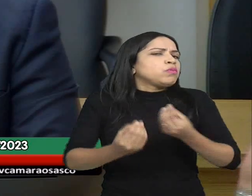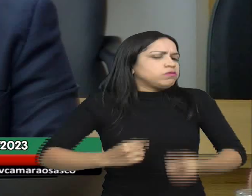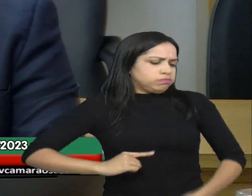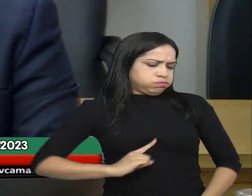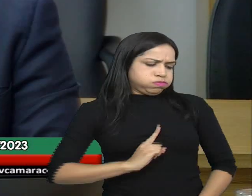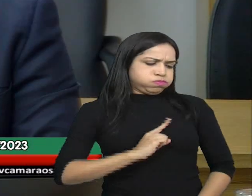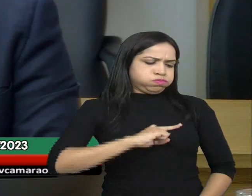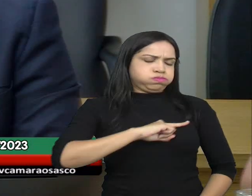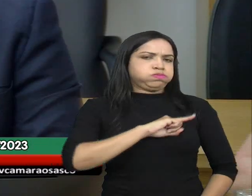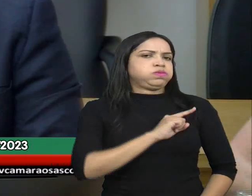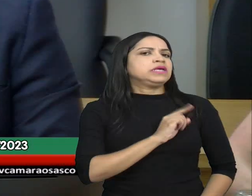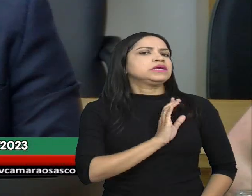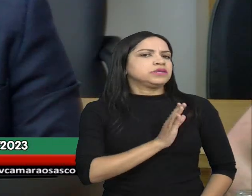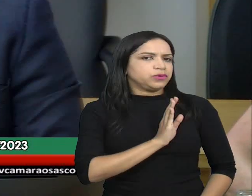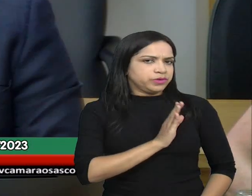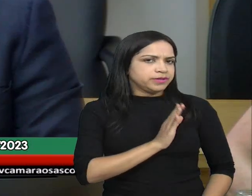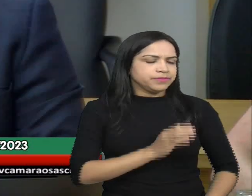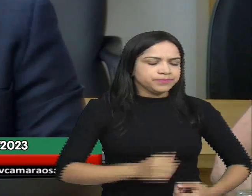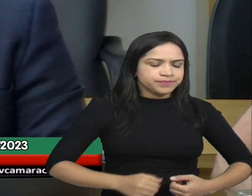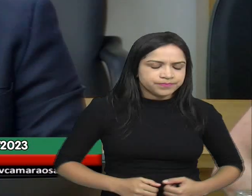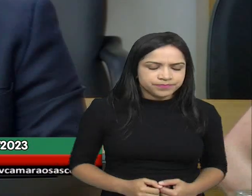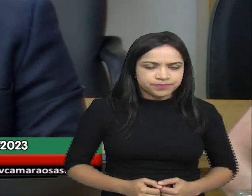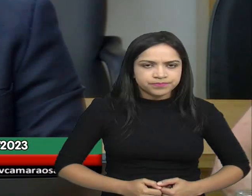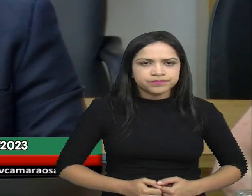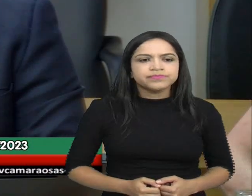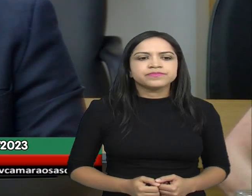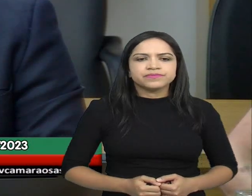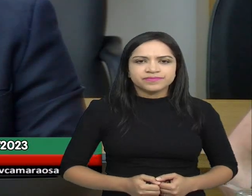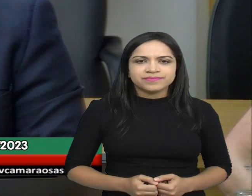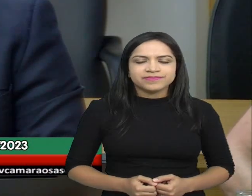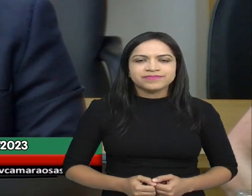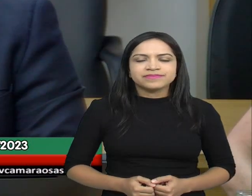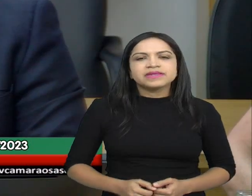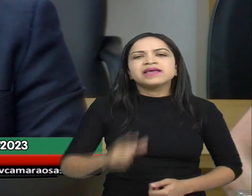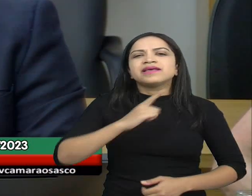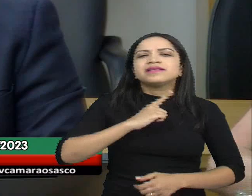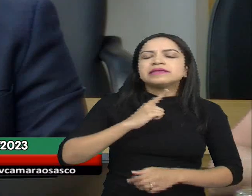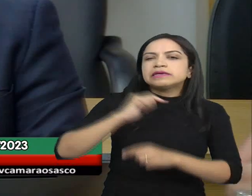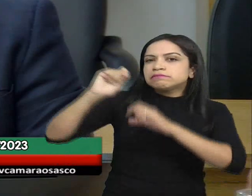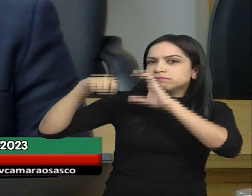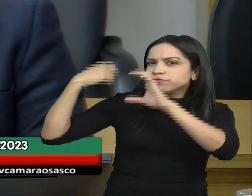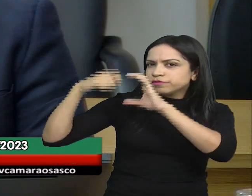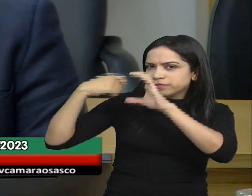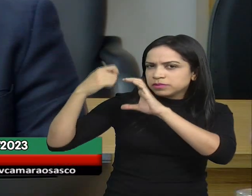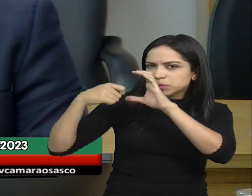né? E acho que tem um filminho aqui só para a gente